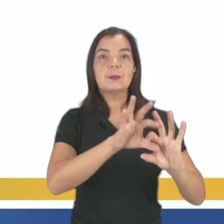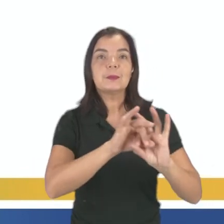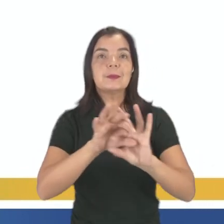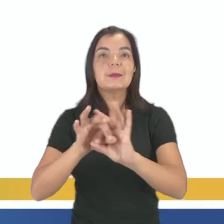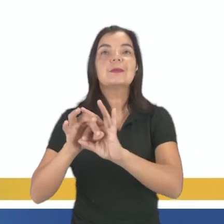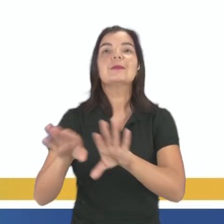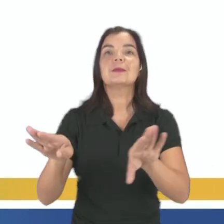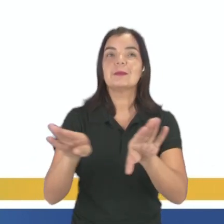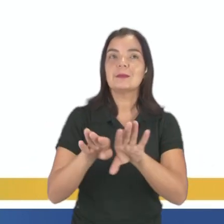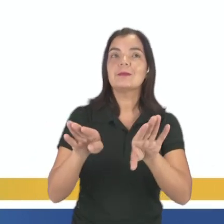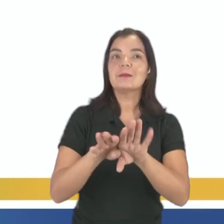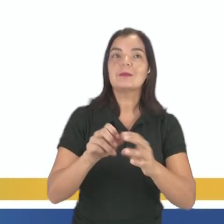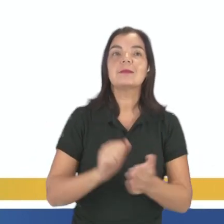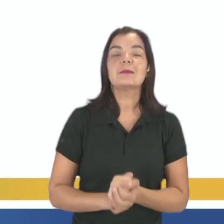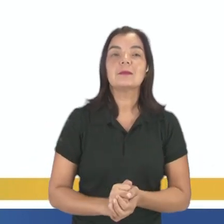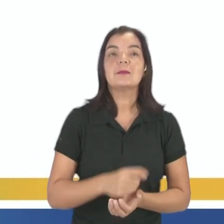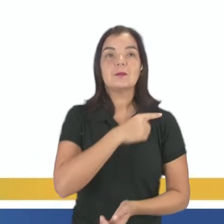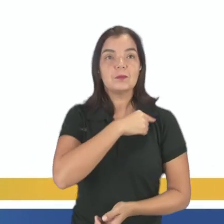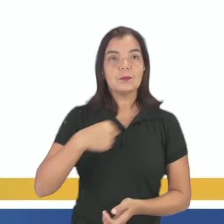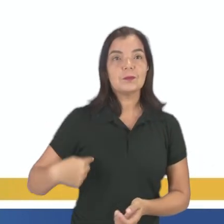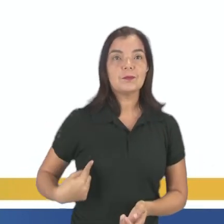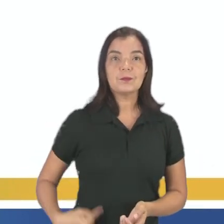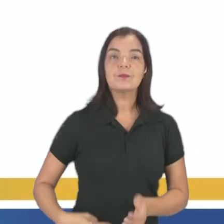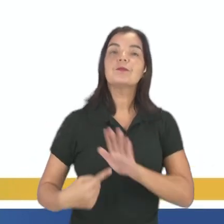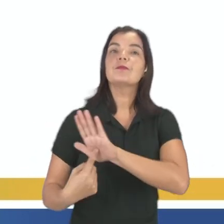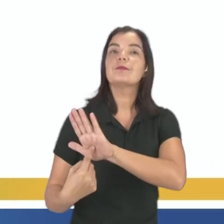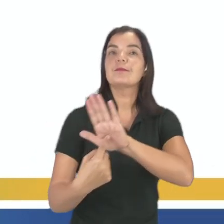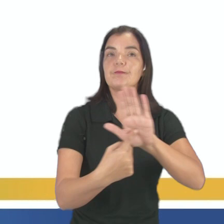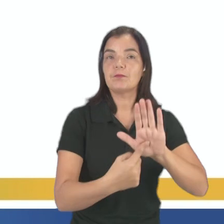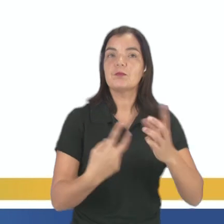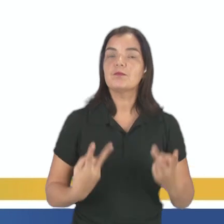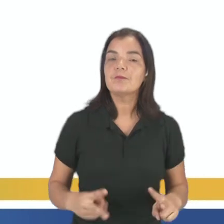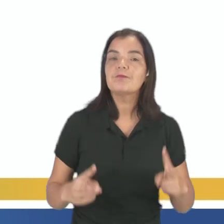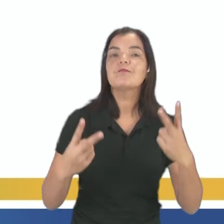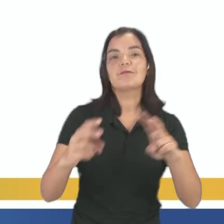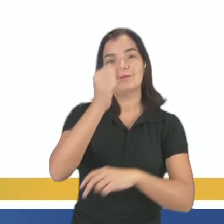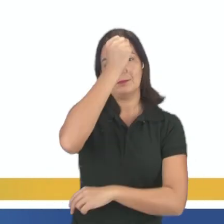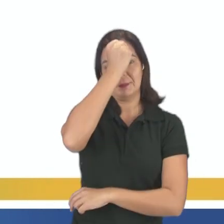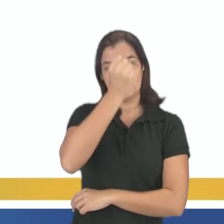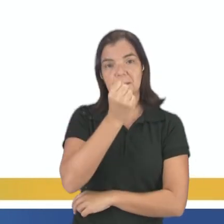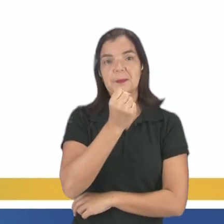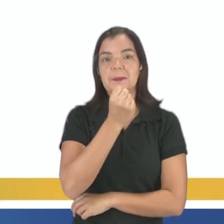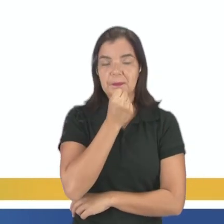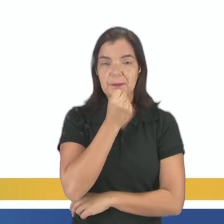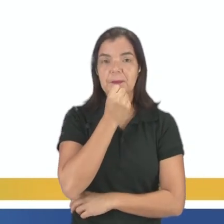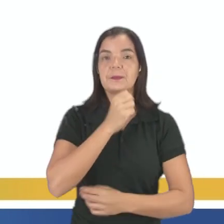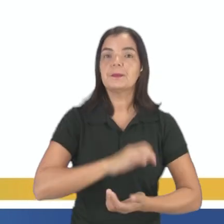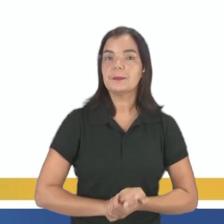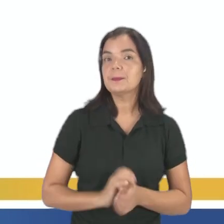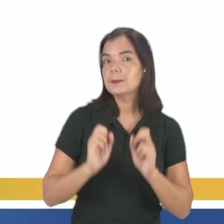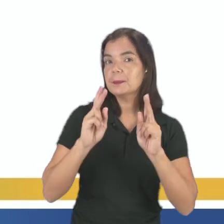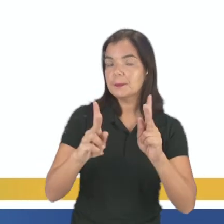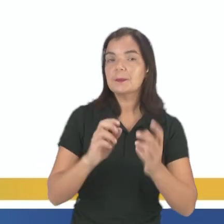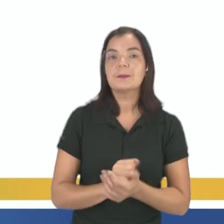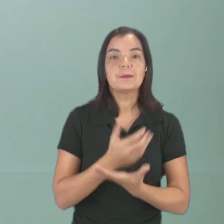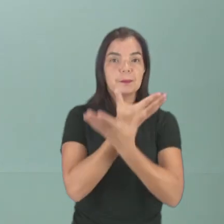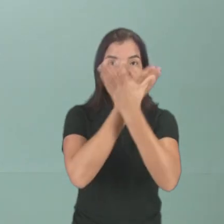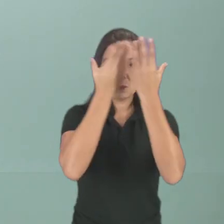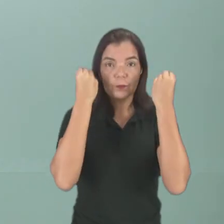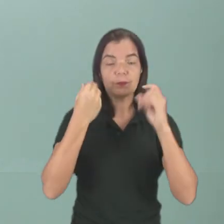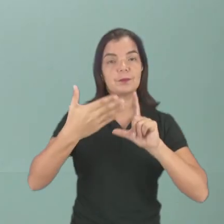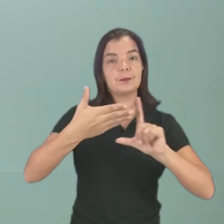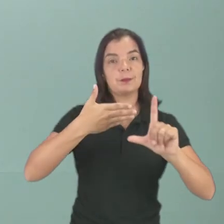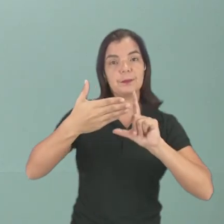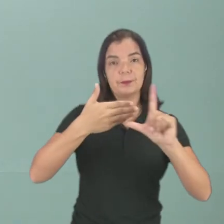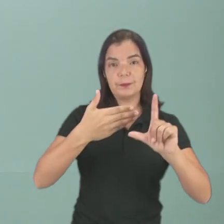contexto aí a China com esse regime representou uma grande vitória para o socialismo, ok? Não esqueçam